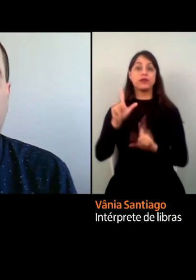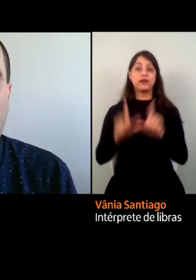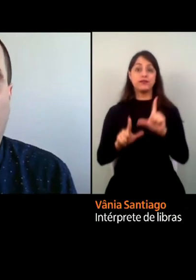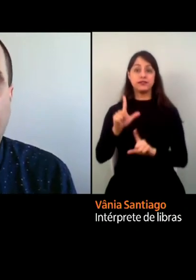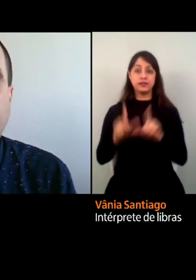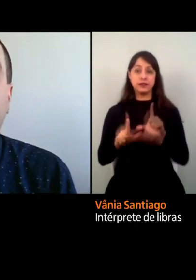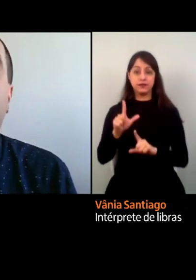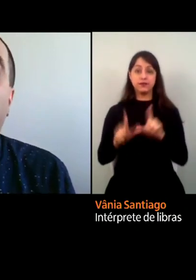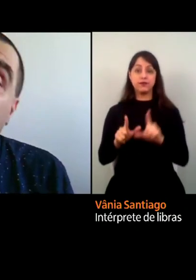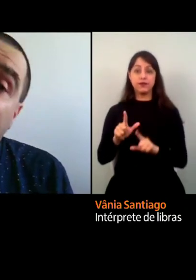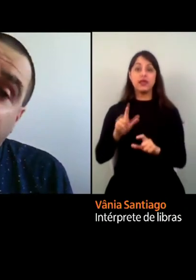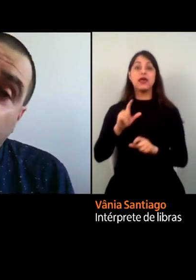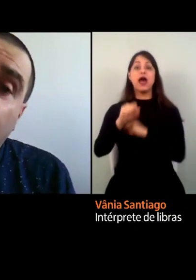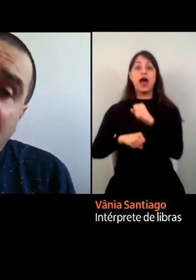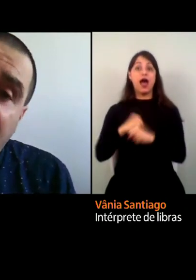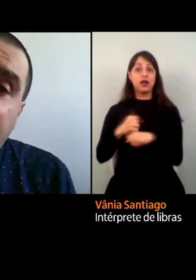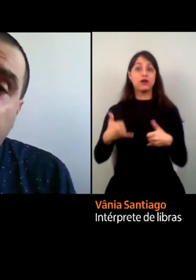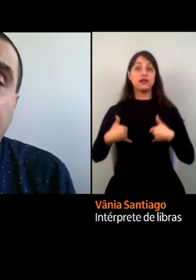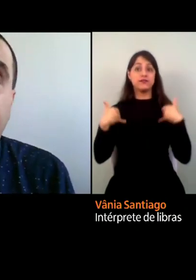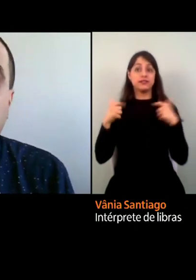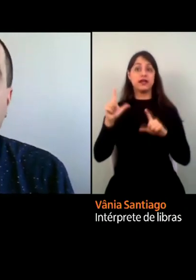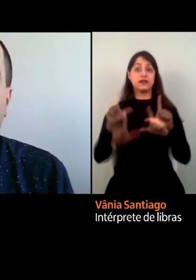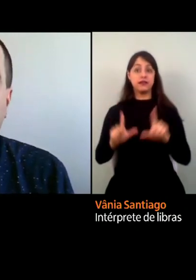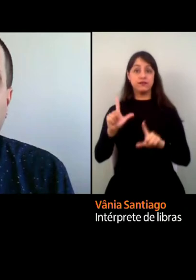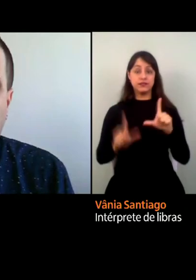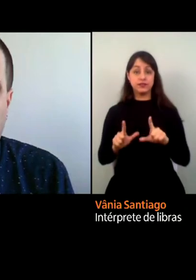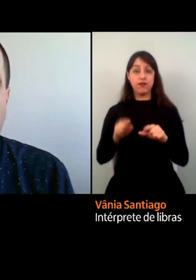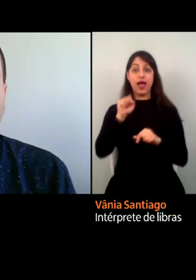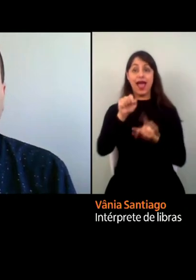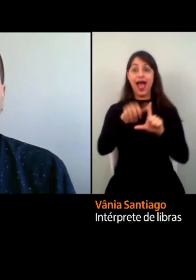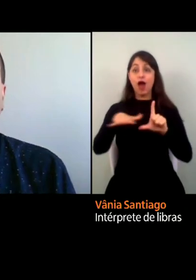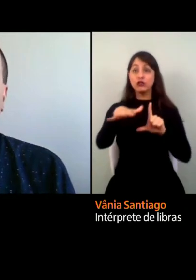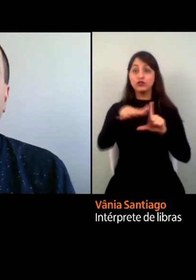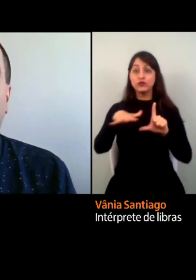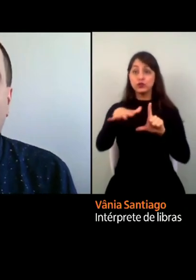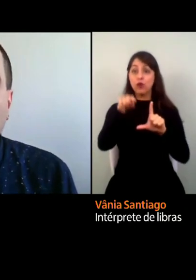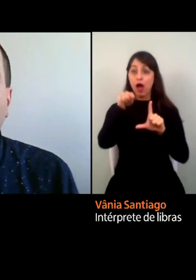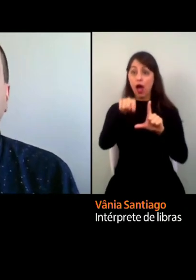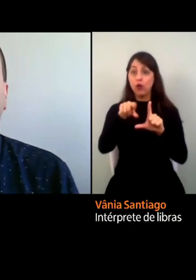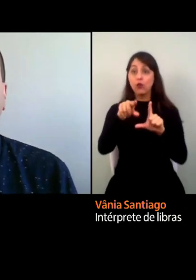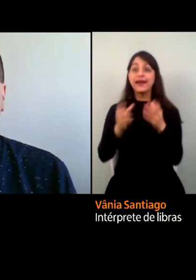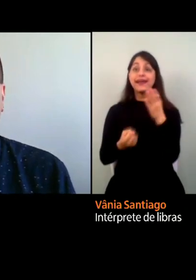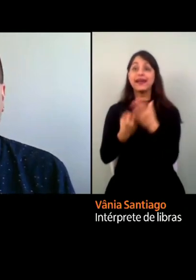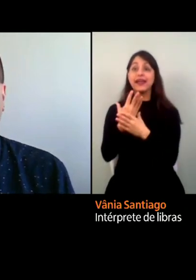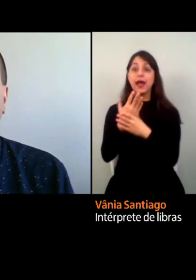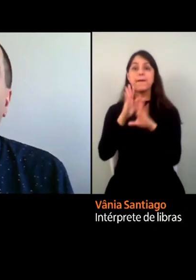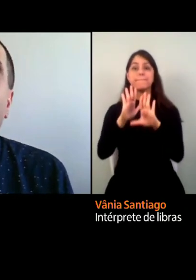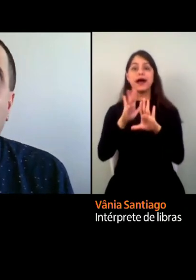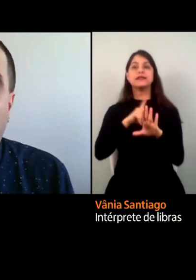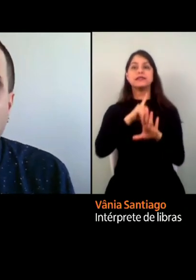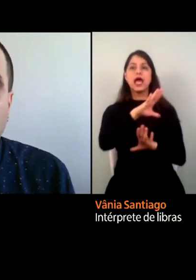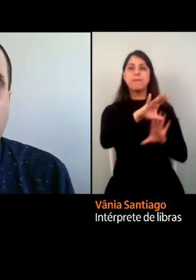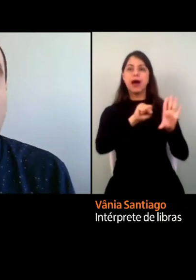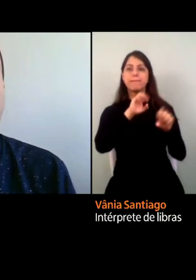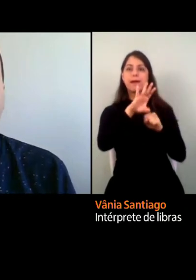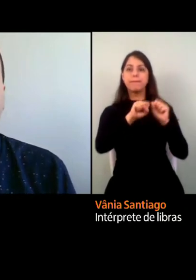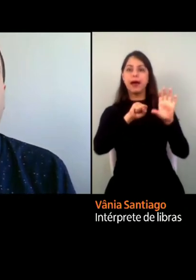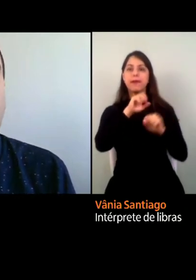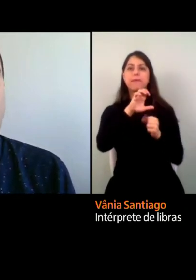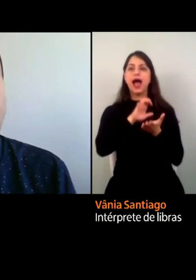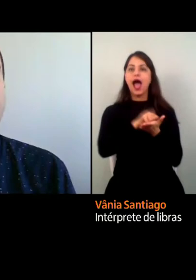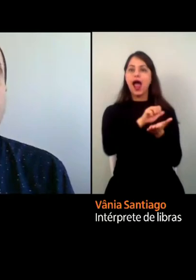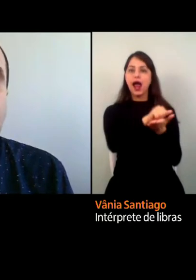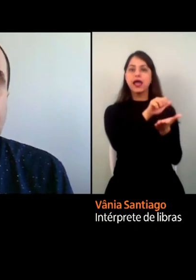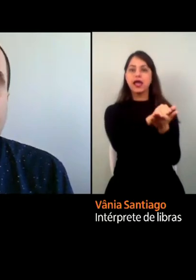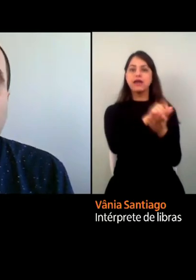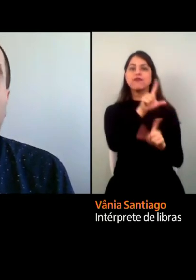rimas audiovisuais a partir do material de arquivo da TV, onde o produto institucional encomiástico